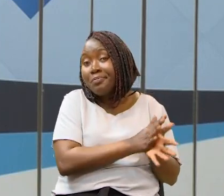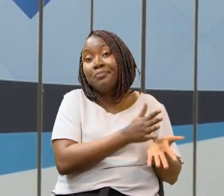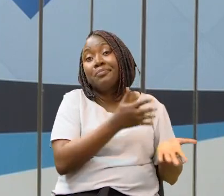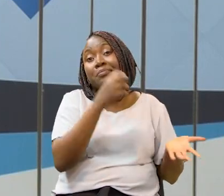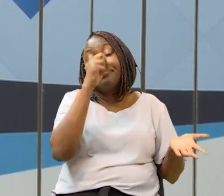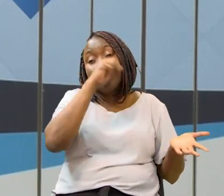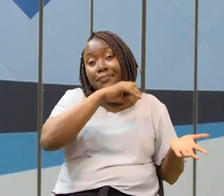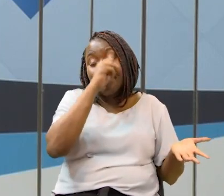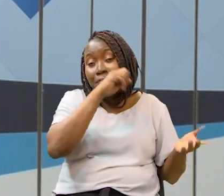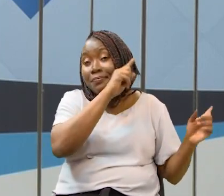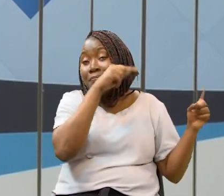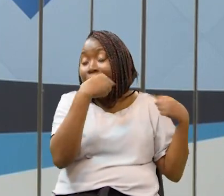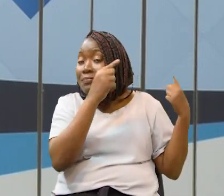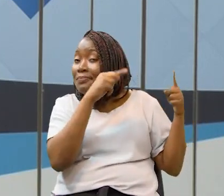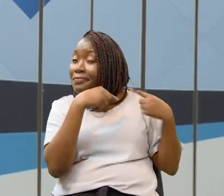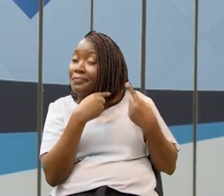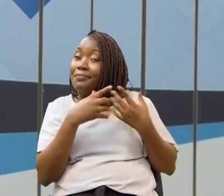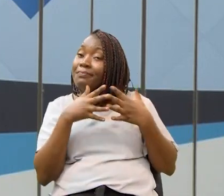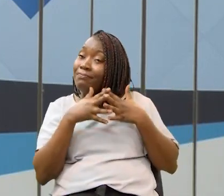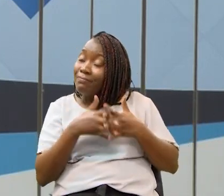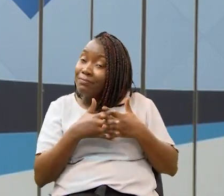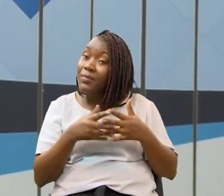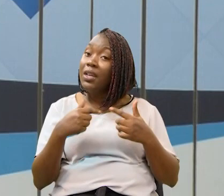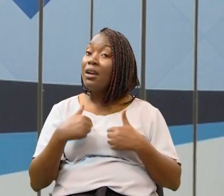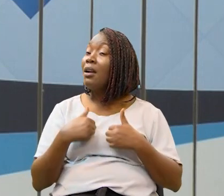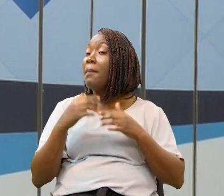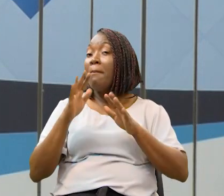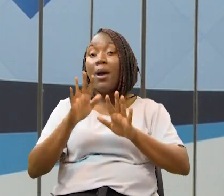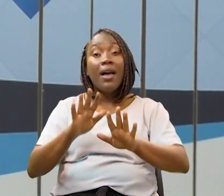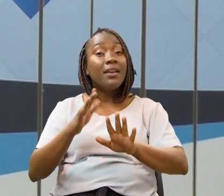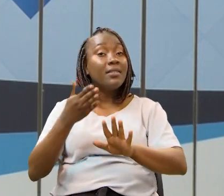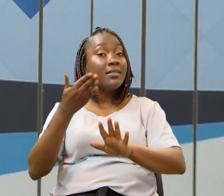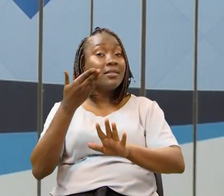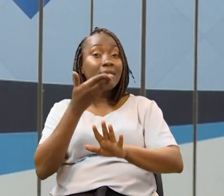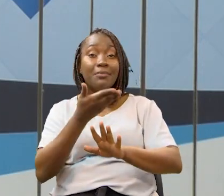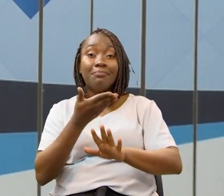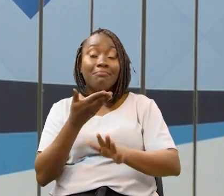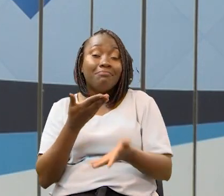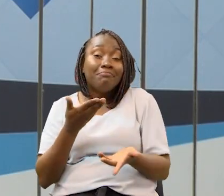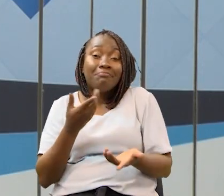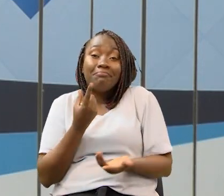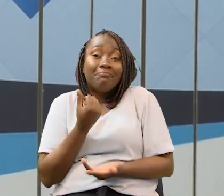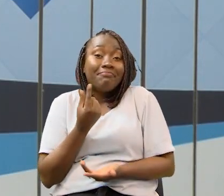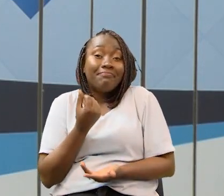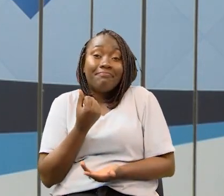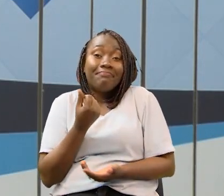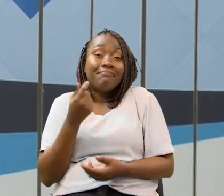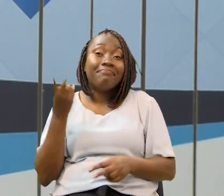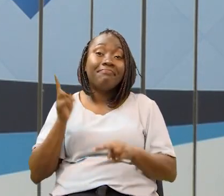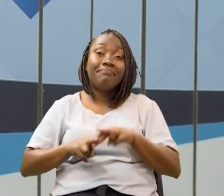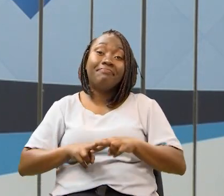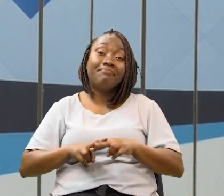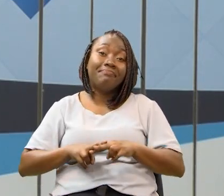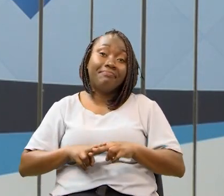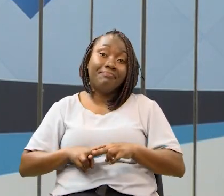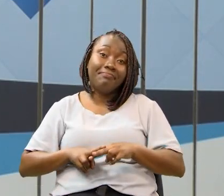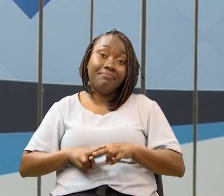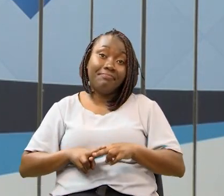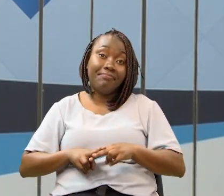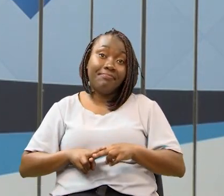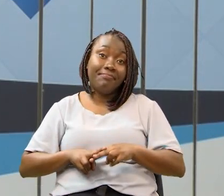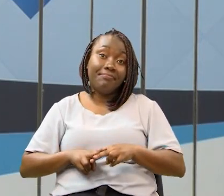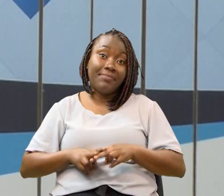sendo tóxico, enfim, que está prejudicando ela, mas ela, pela questão financeira, fica aprisionada